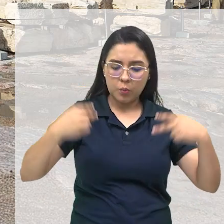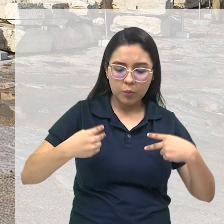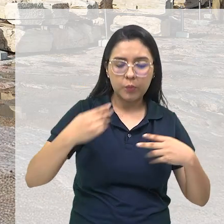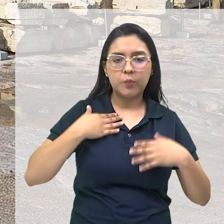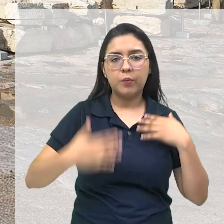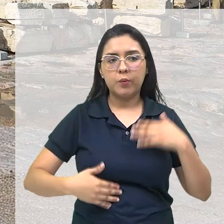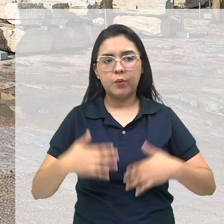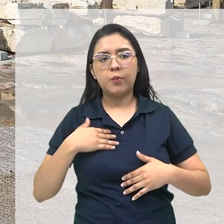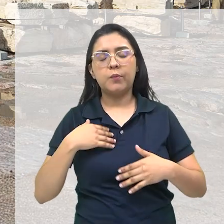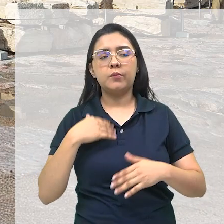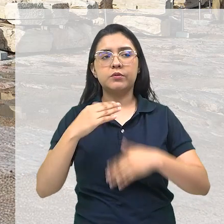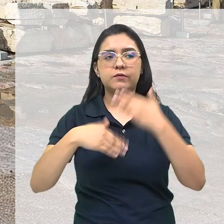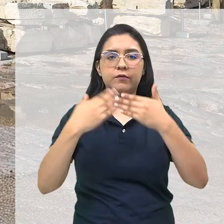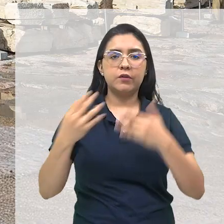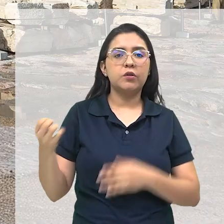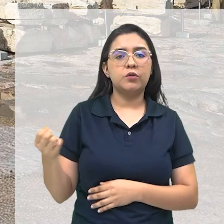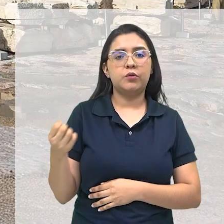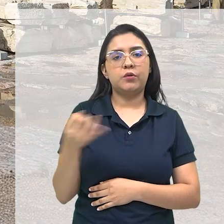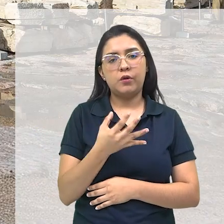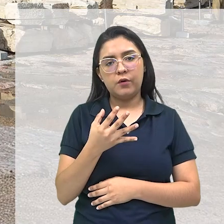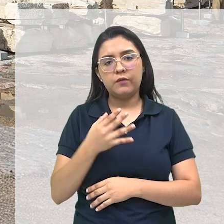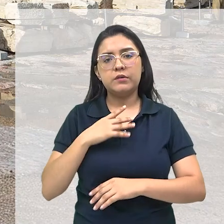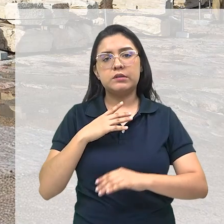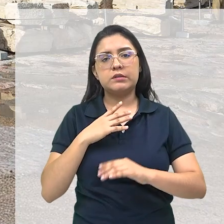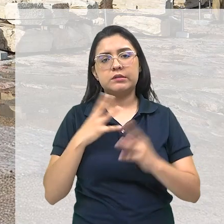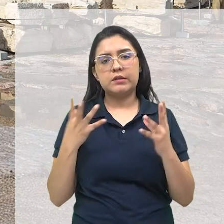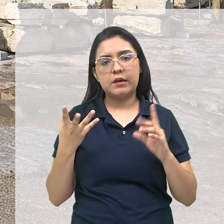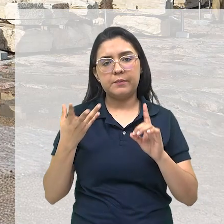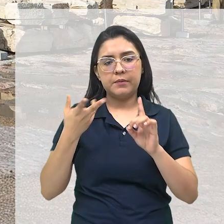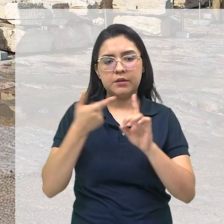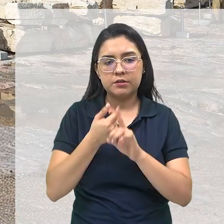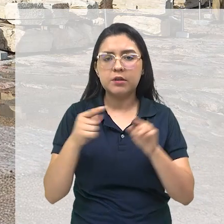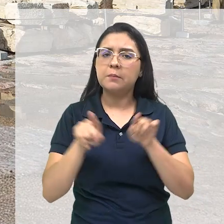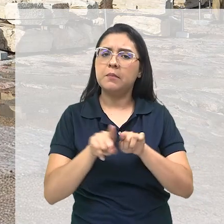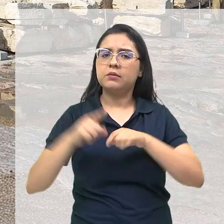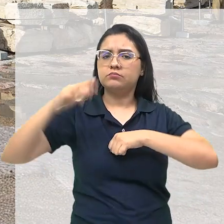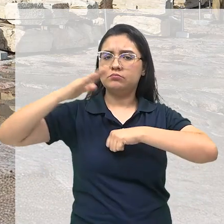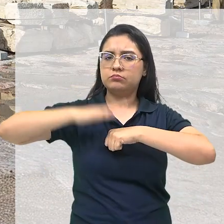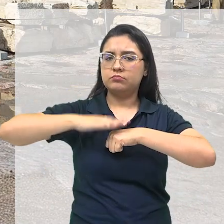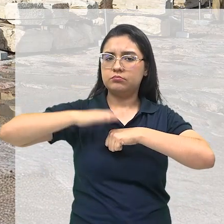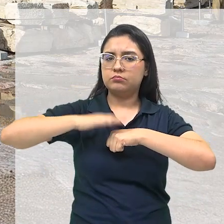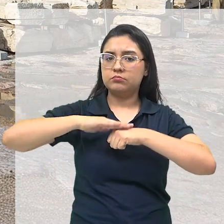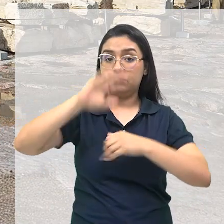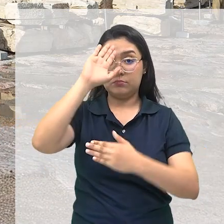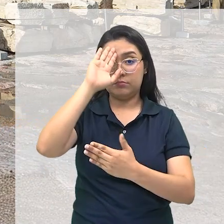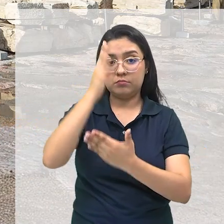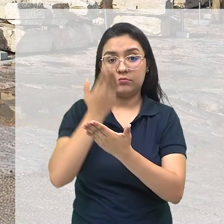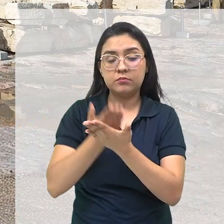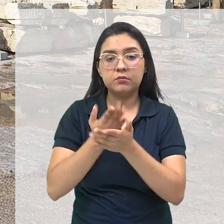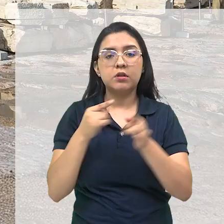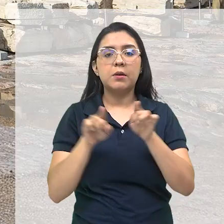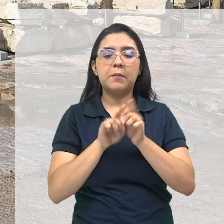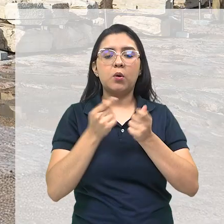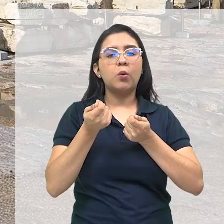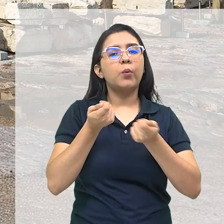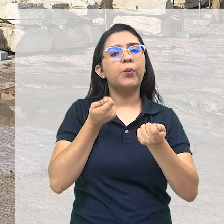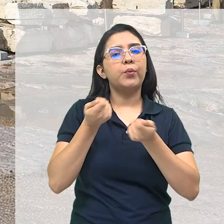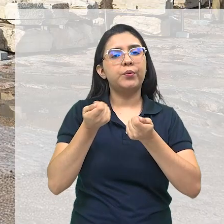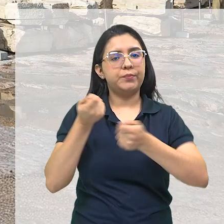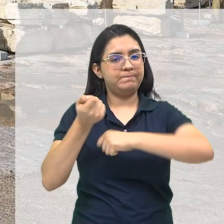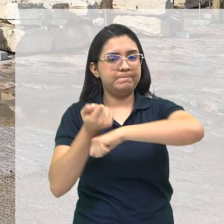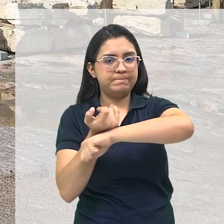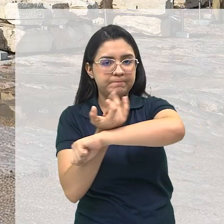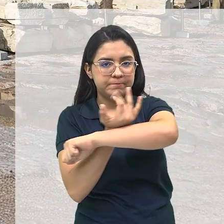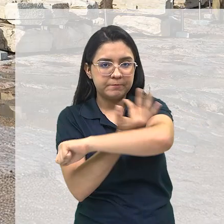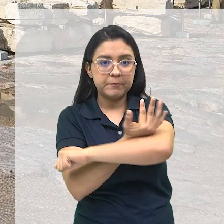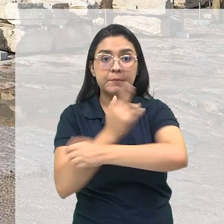novas habilidades, aprender também questão de autoconfiança, de gerência das nossas emoções. Então,